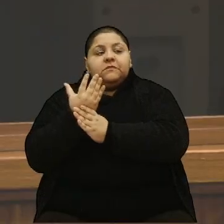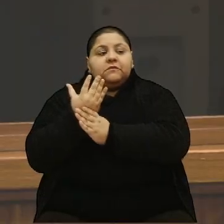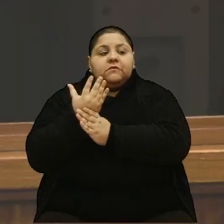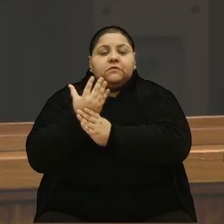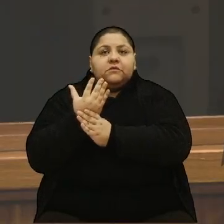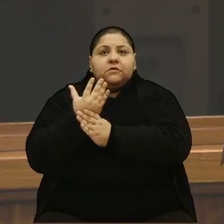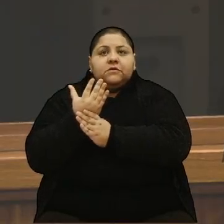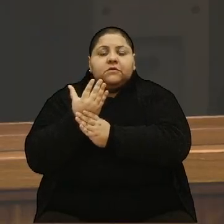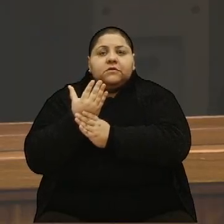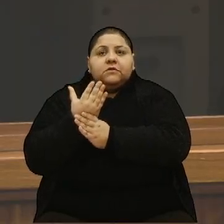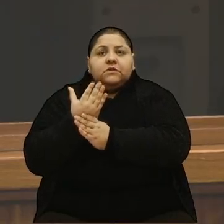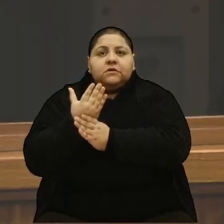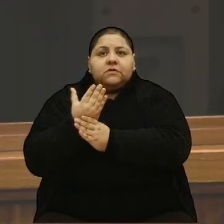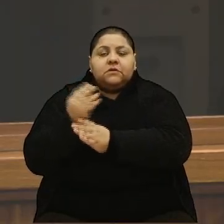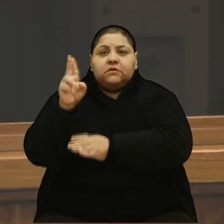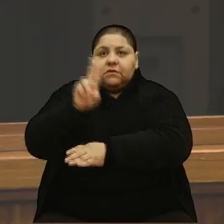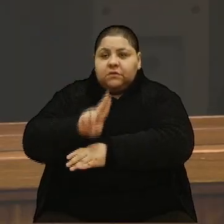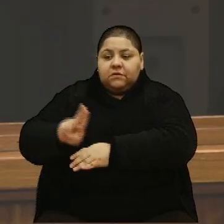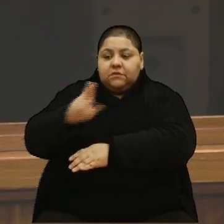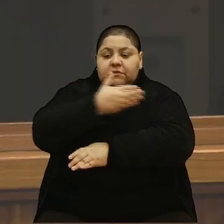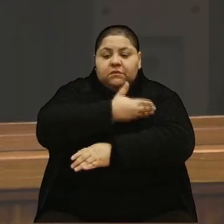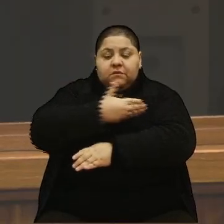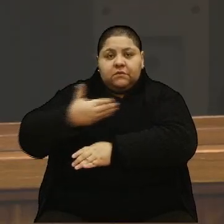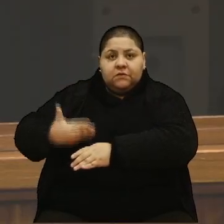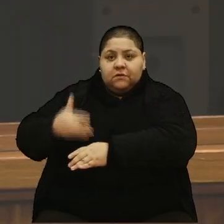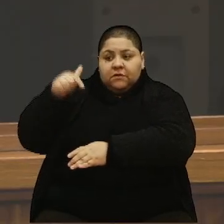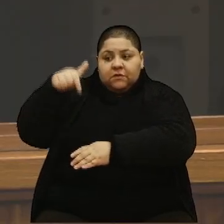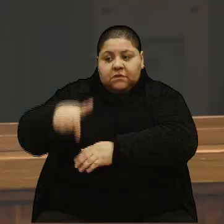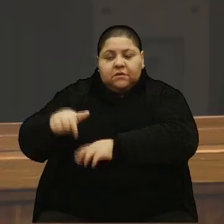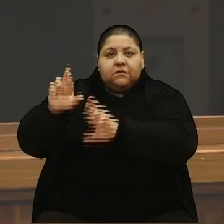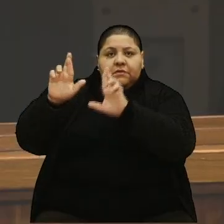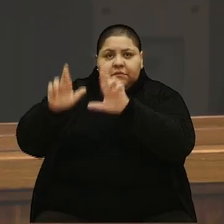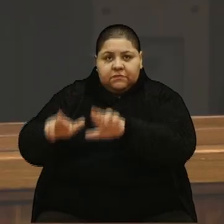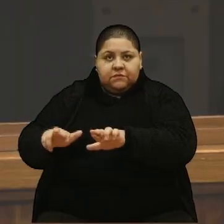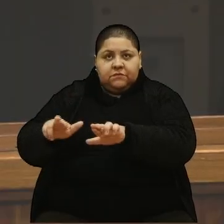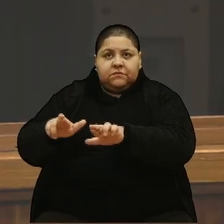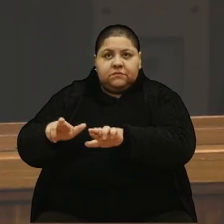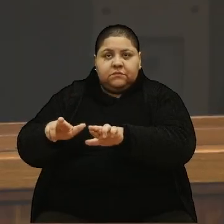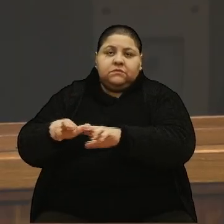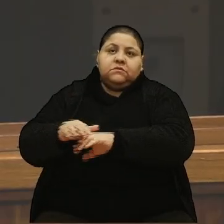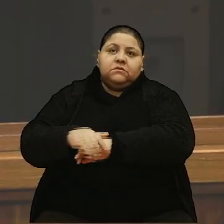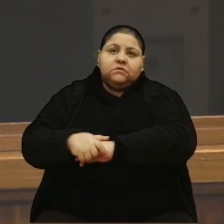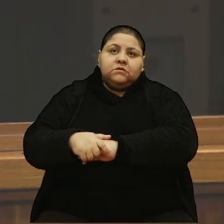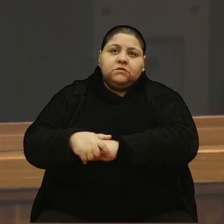da universidade pública aqui na nossa região.